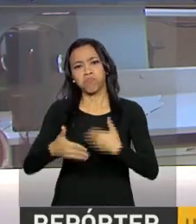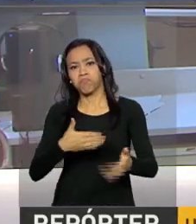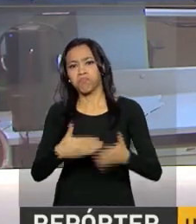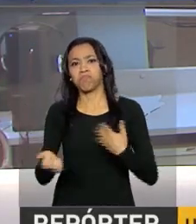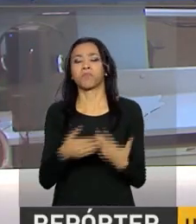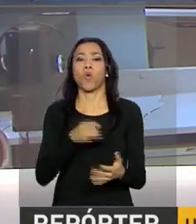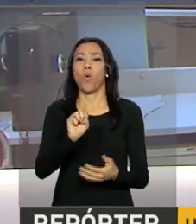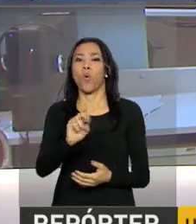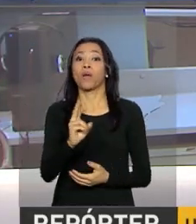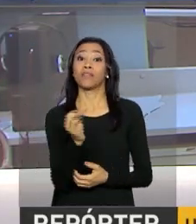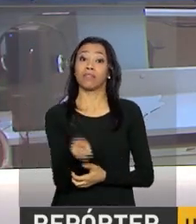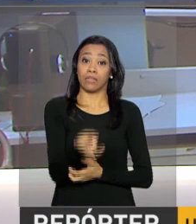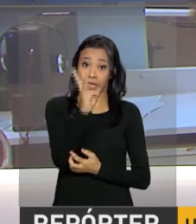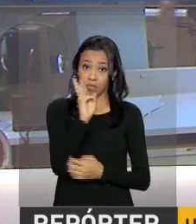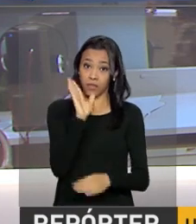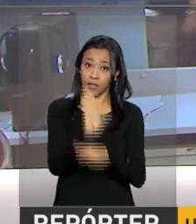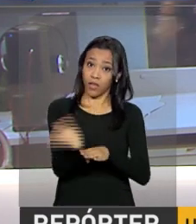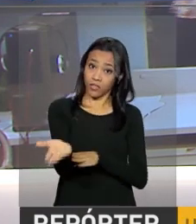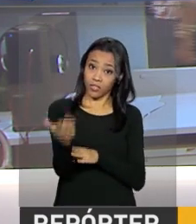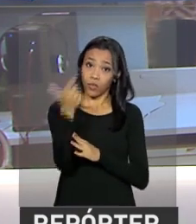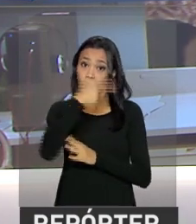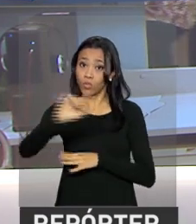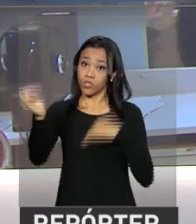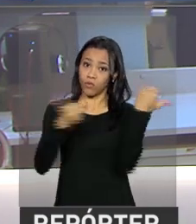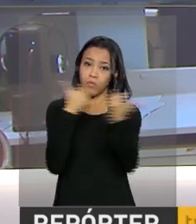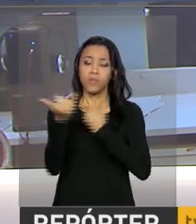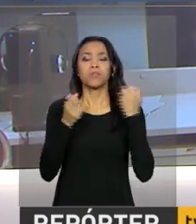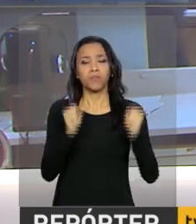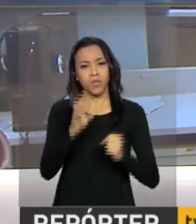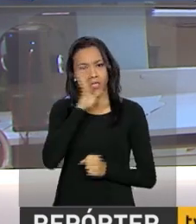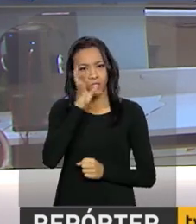às 15h com outras informações. Acompanhe também